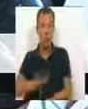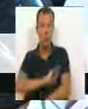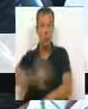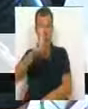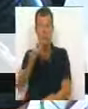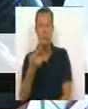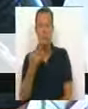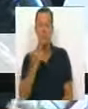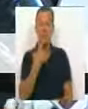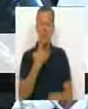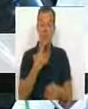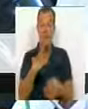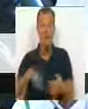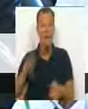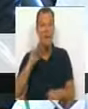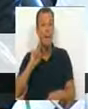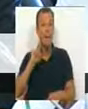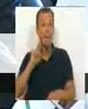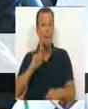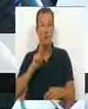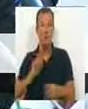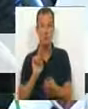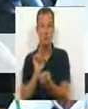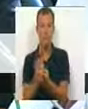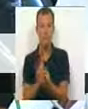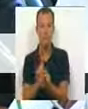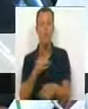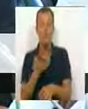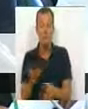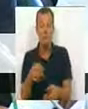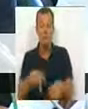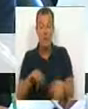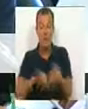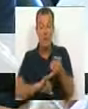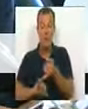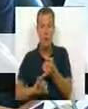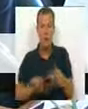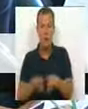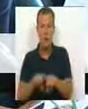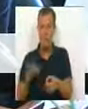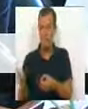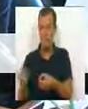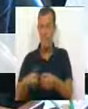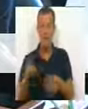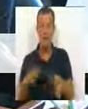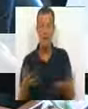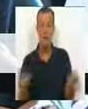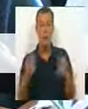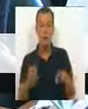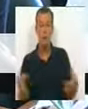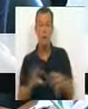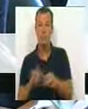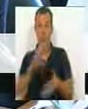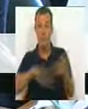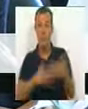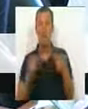do envolvimento da Associação Portuguesa de Arquitetos Paisagistas, de se considerar esta associação como uma parceira, nomeadamente em matérias como o Programa